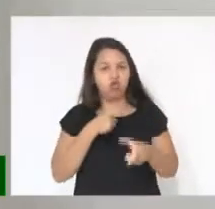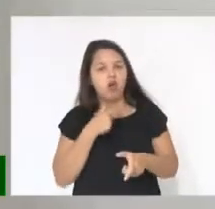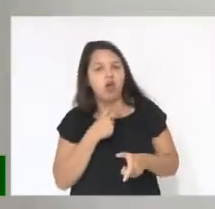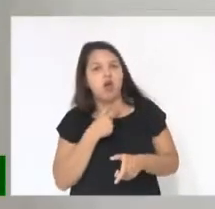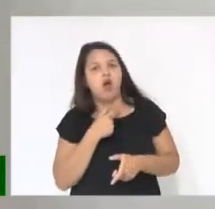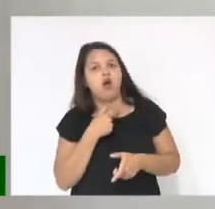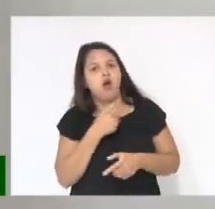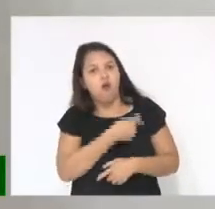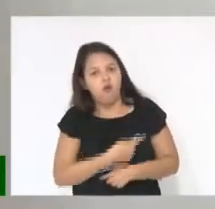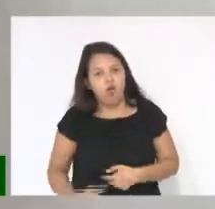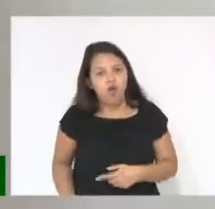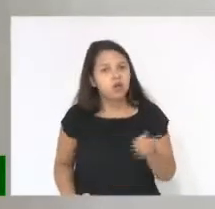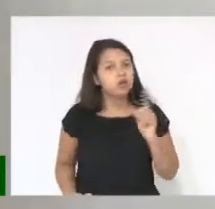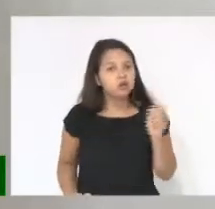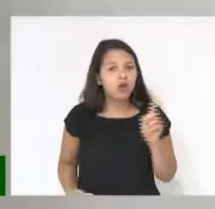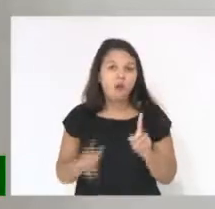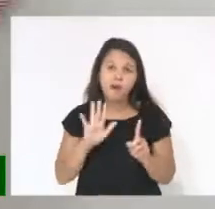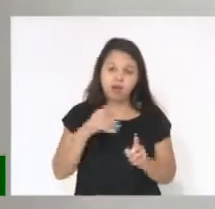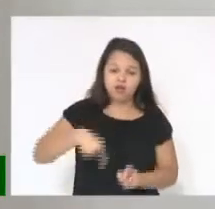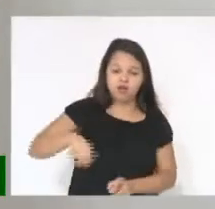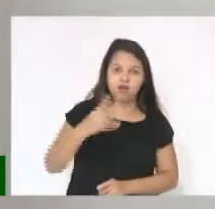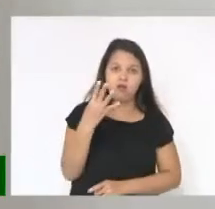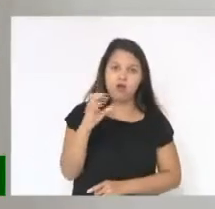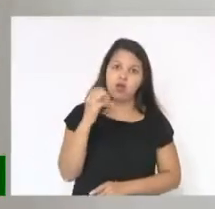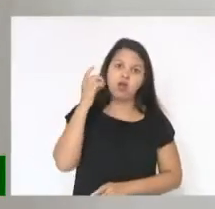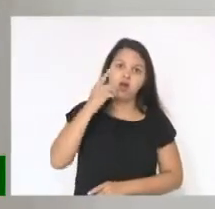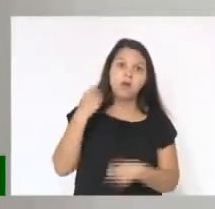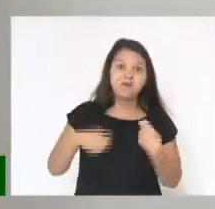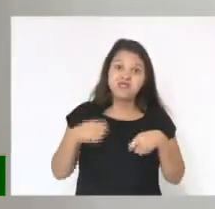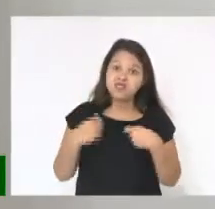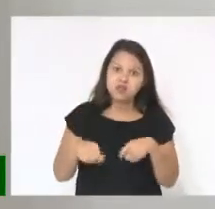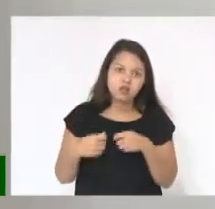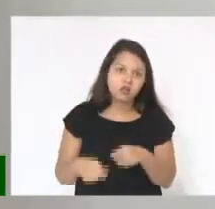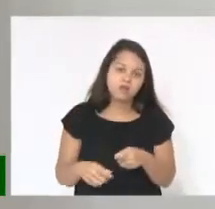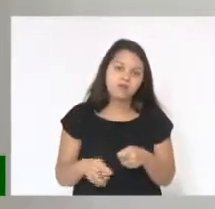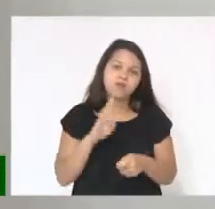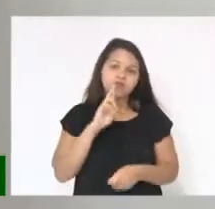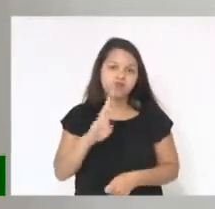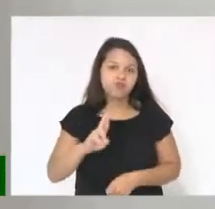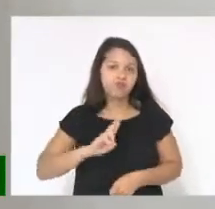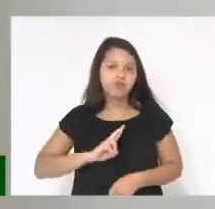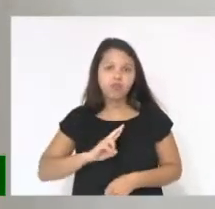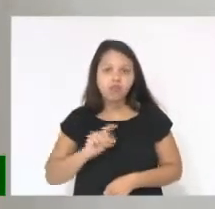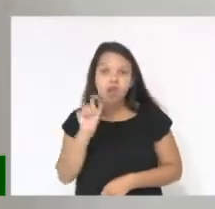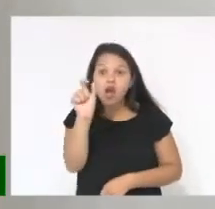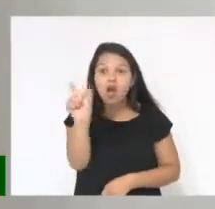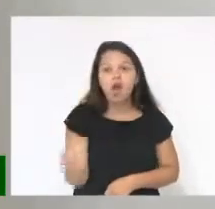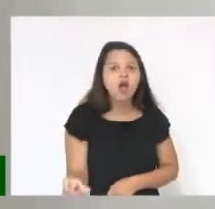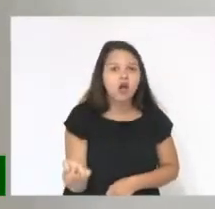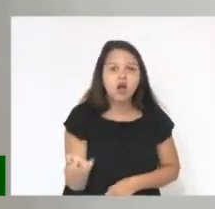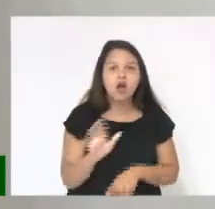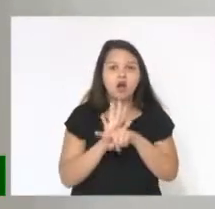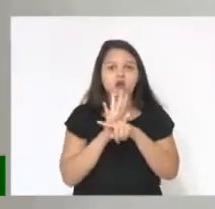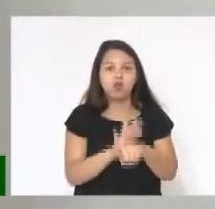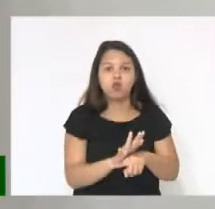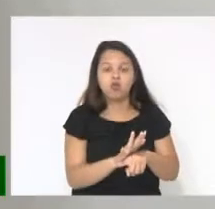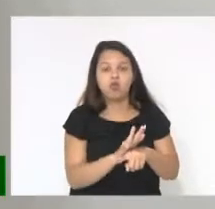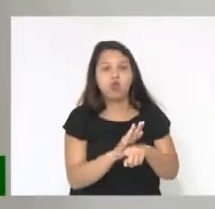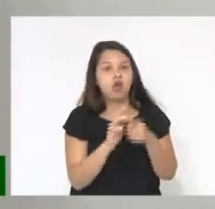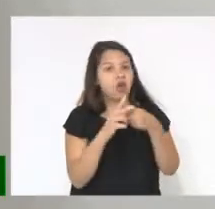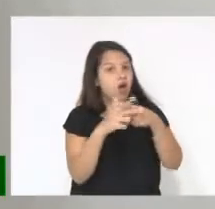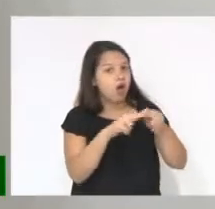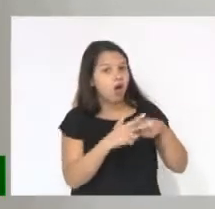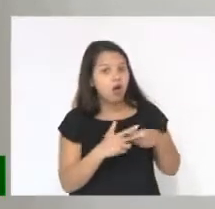nós, deputados, 40 deputados aqui, precisamos buscar uma solução. Alguém vai ter que fazer o reparo, porque está